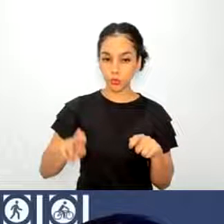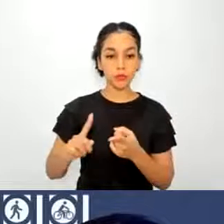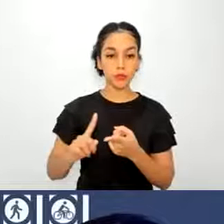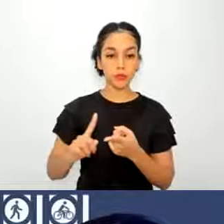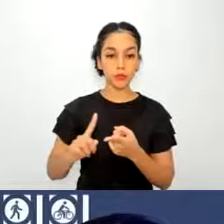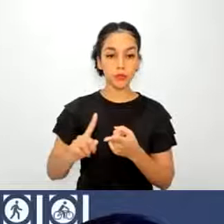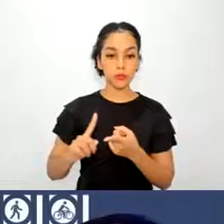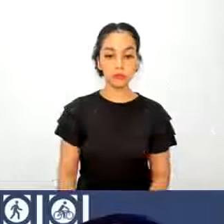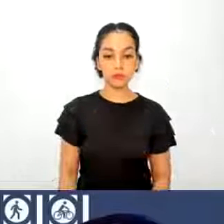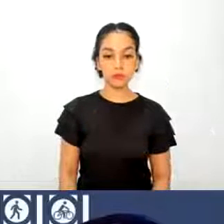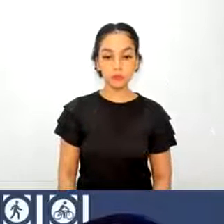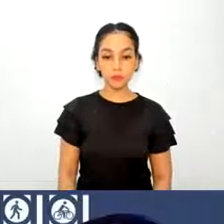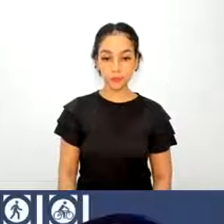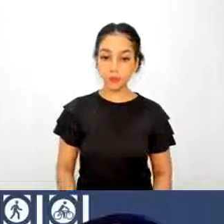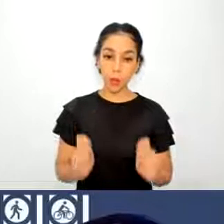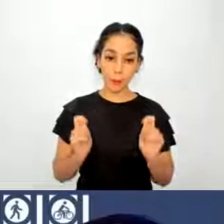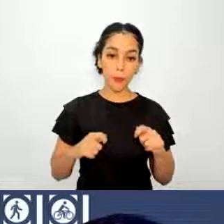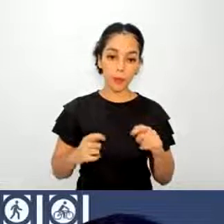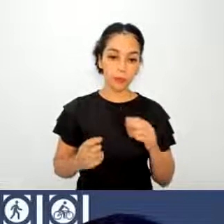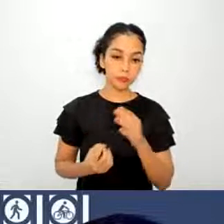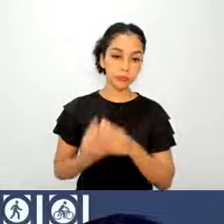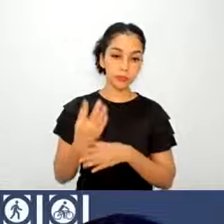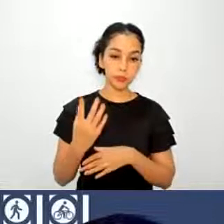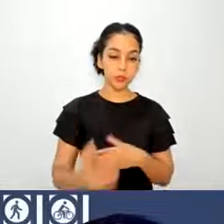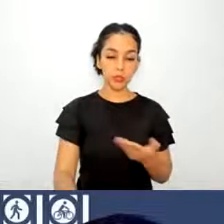ele até pode gerar um certo